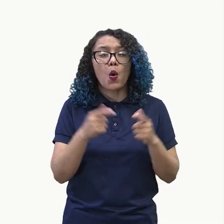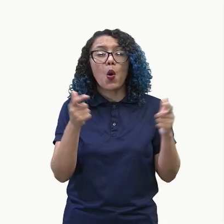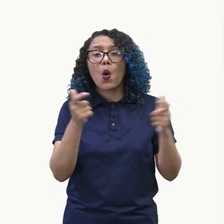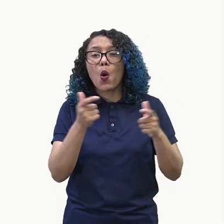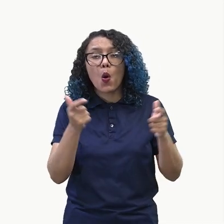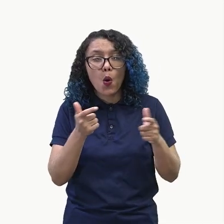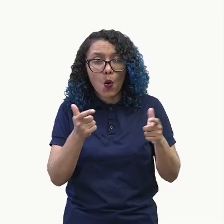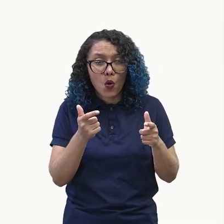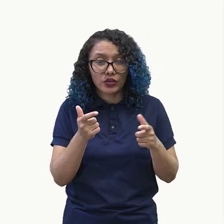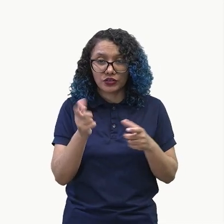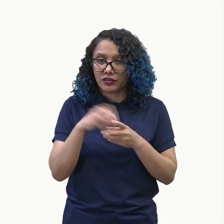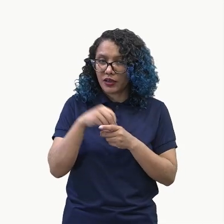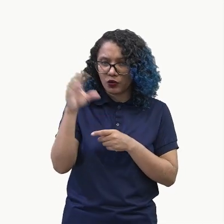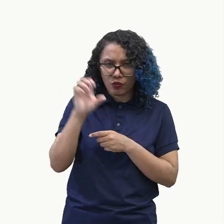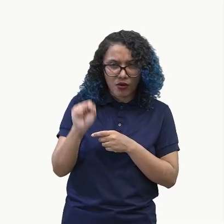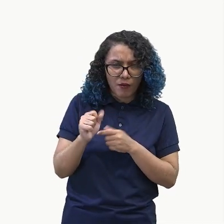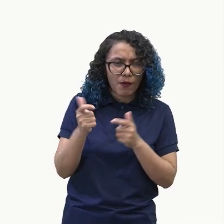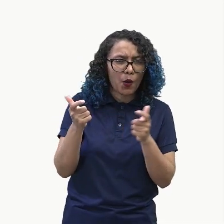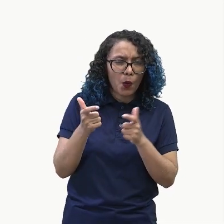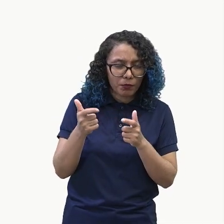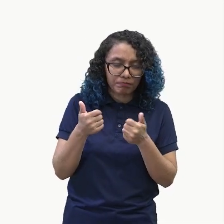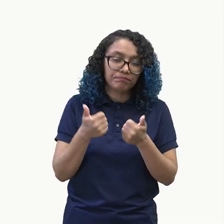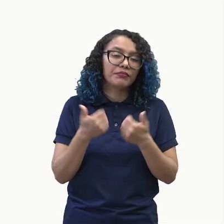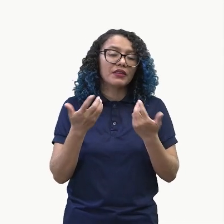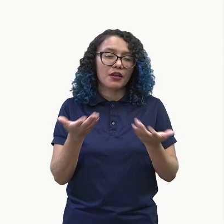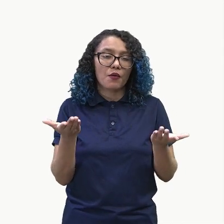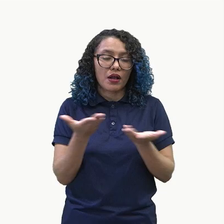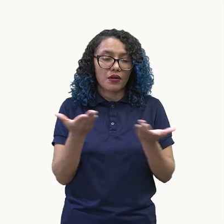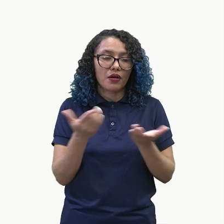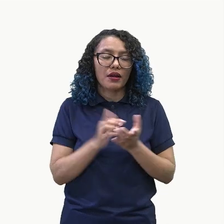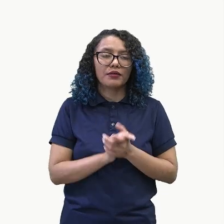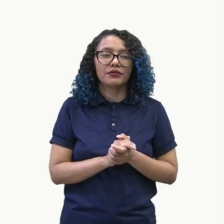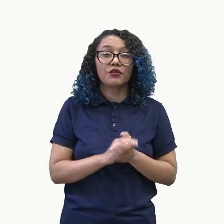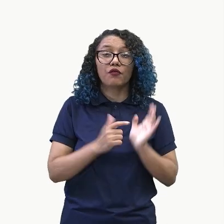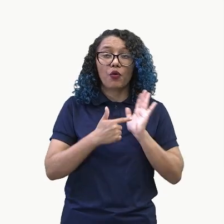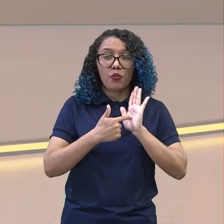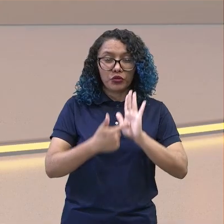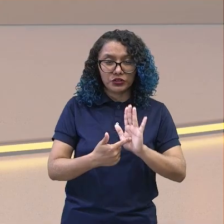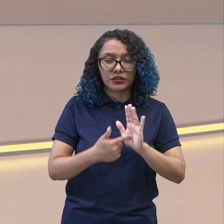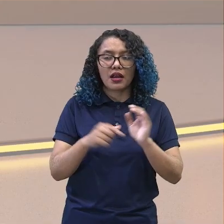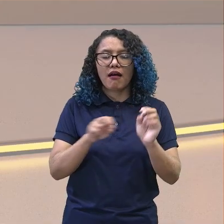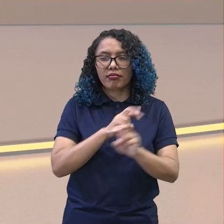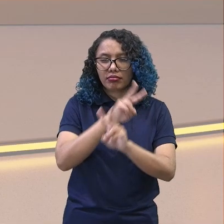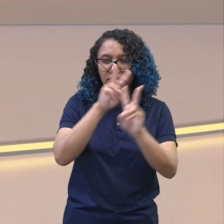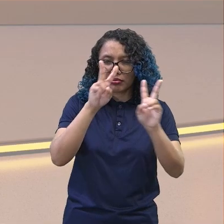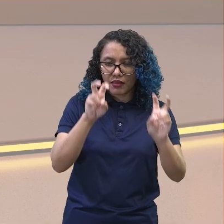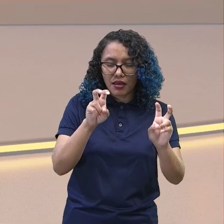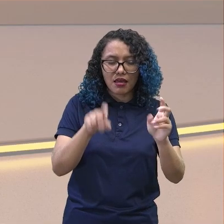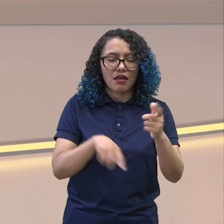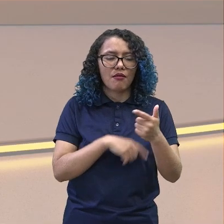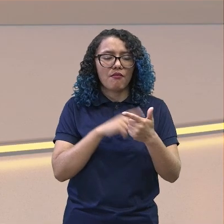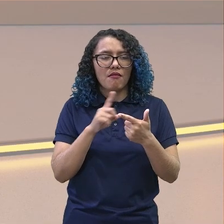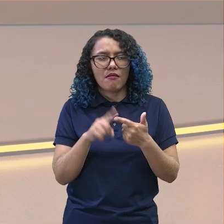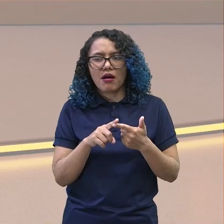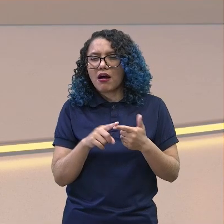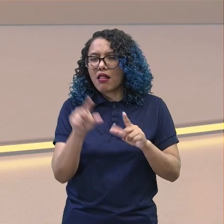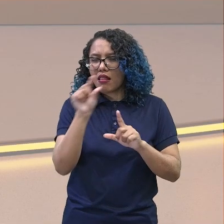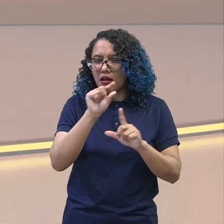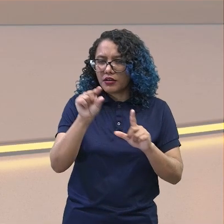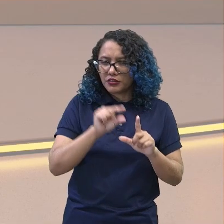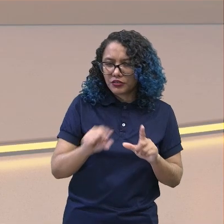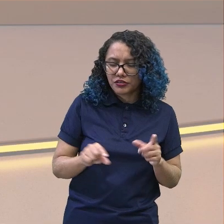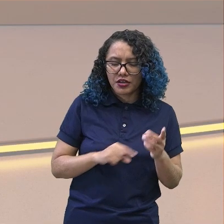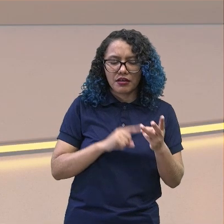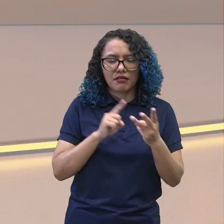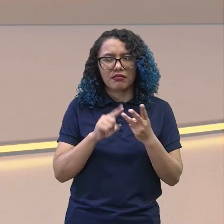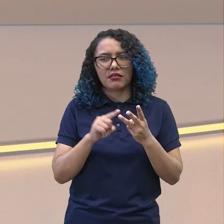esses elementos no nosso mapa. Então, a partir desse momento, a gente vai saber o que é o título, o que é a legenda, o que é a escala, o